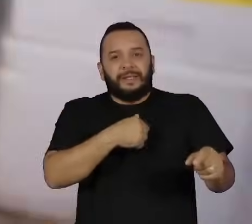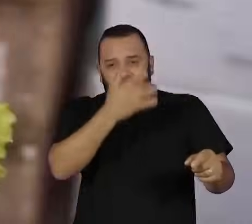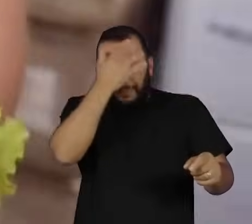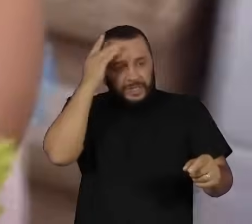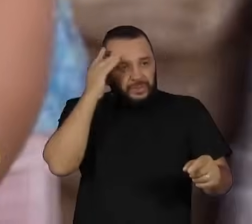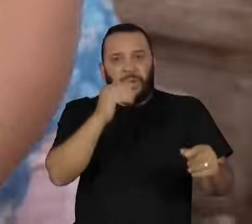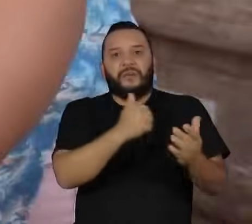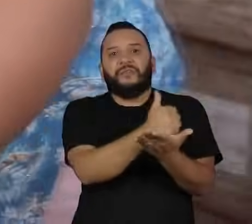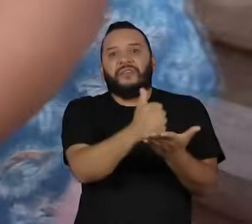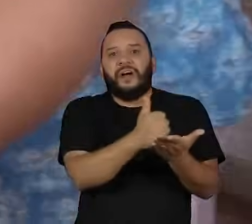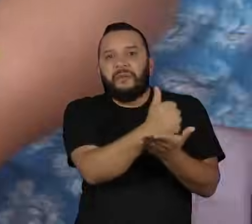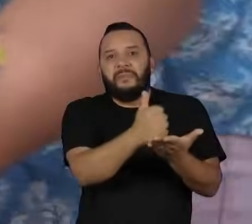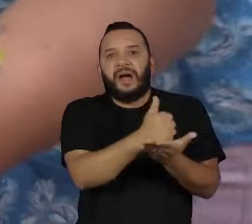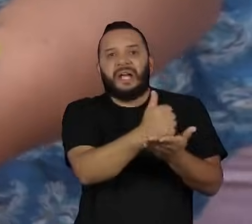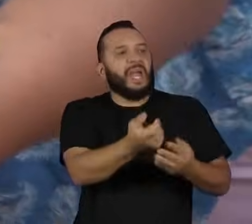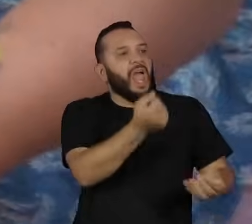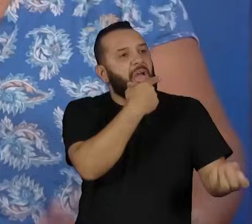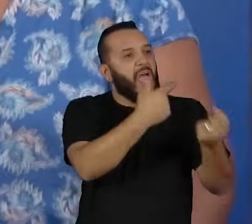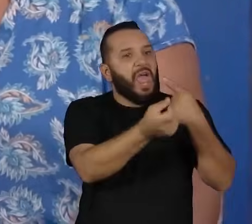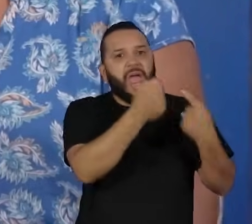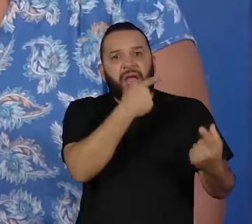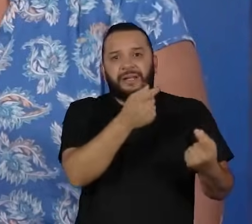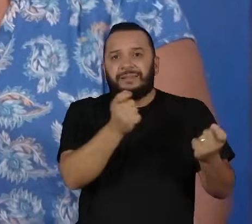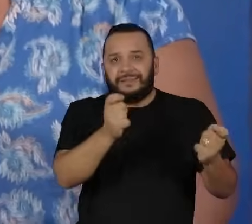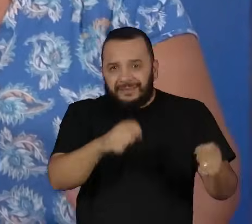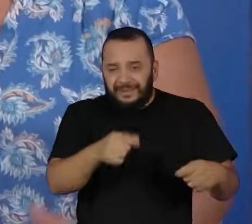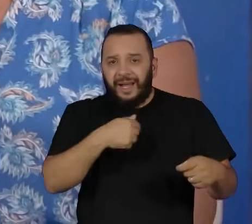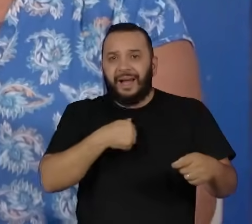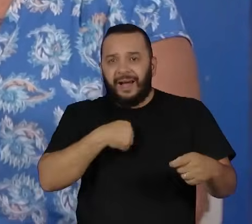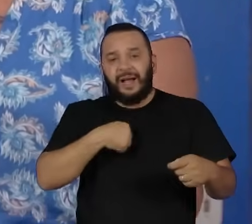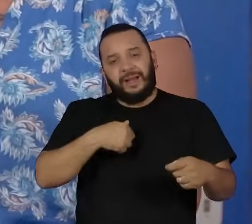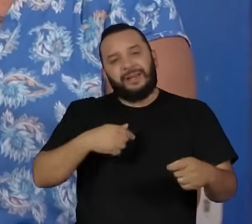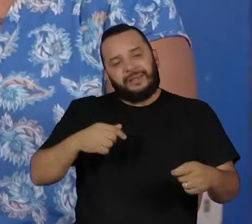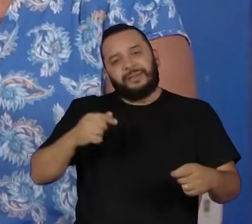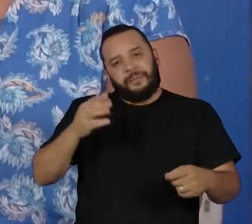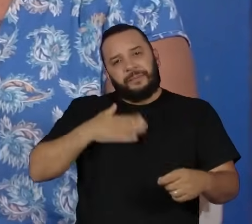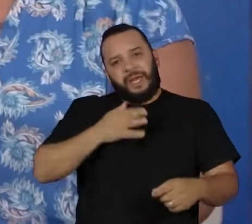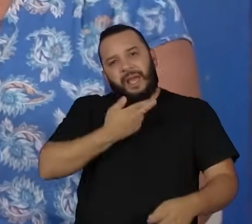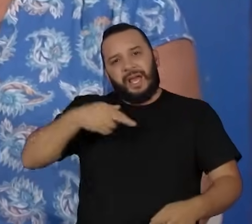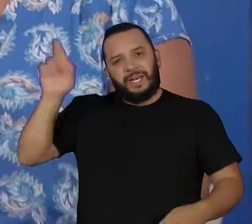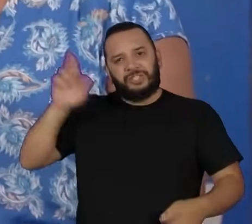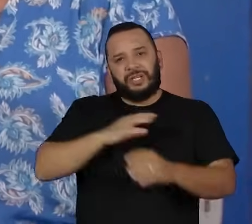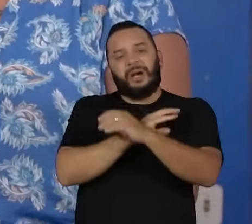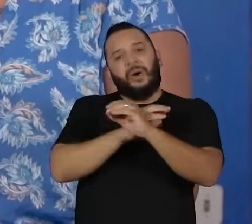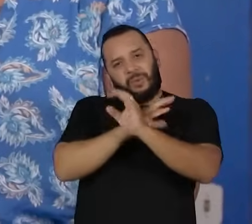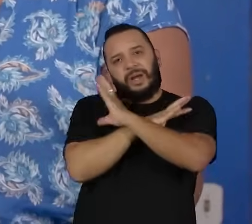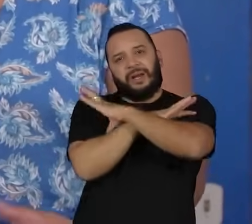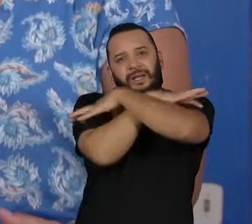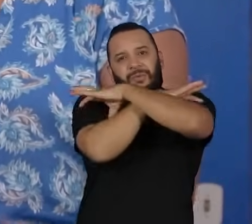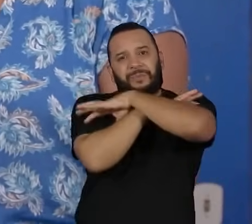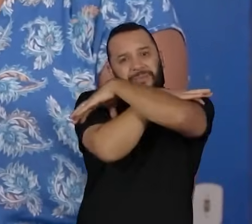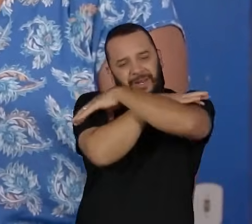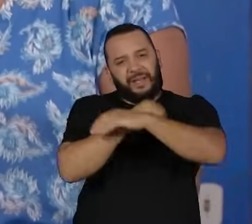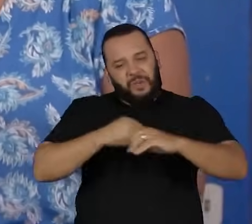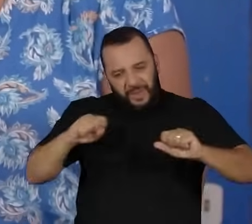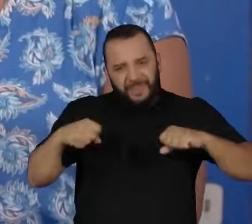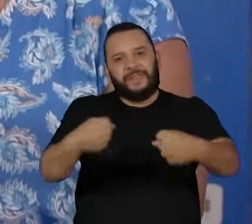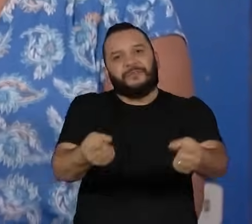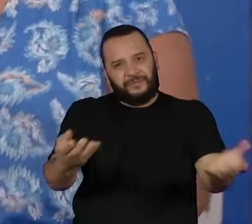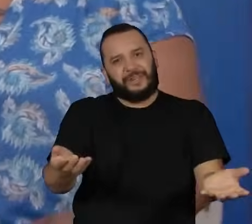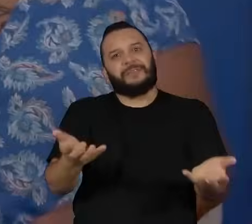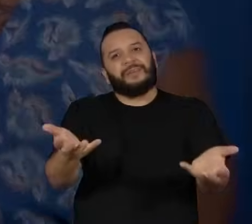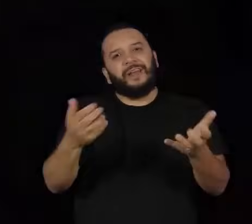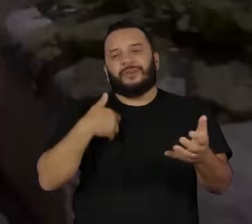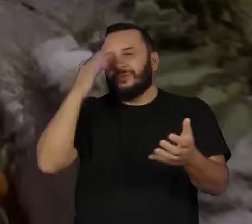vícios que tudo isso traz dentro das culturas de matriz africana que eu defendo tanto. É esse o meu lugar, é isso que eu sonho, que eu desejo e